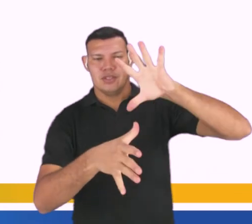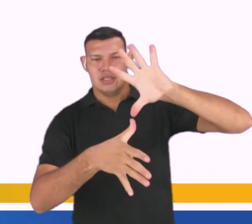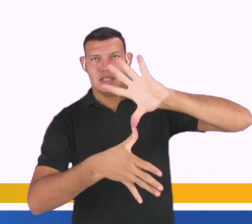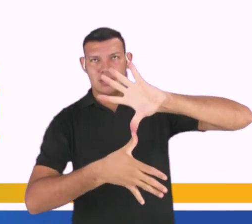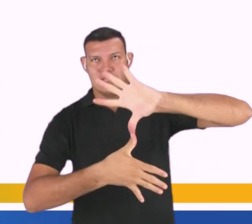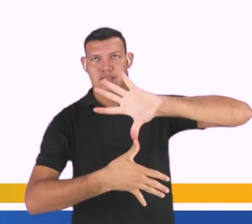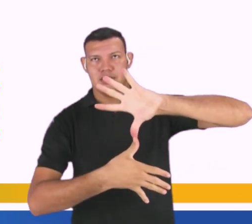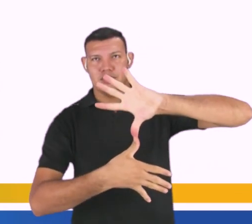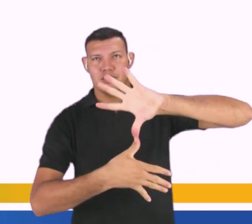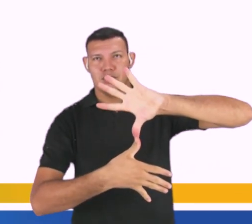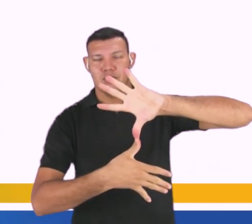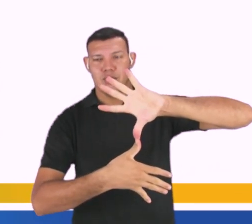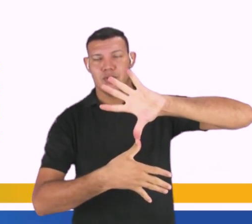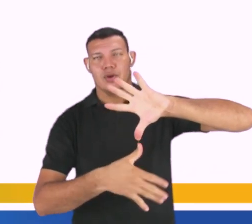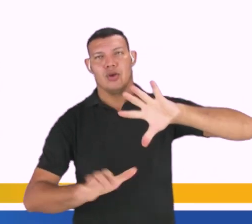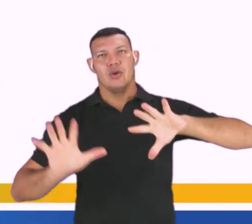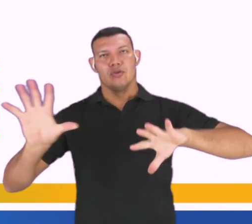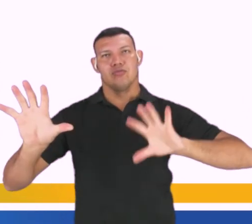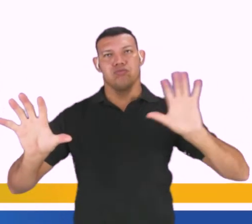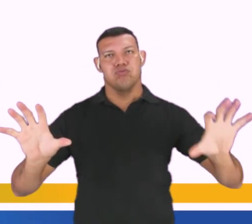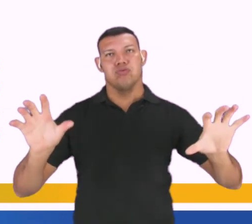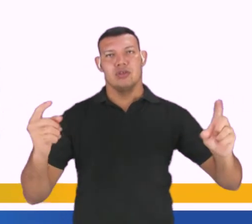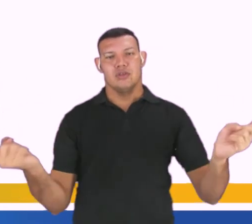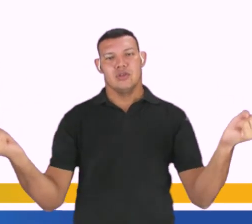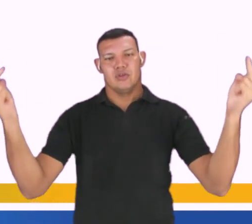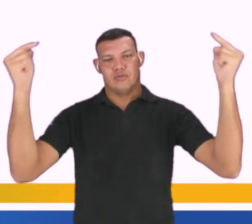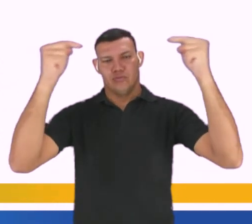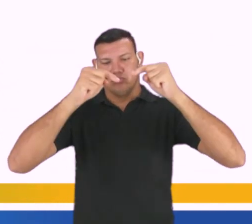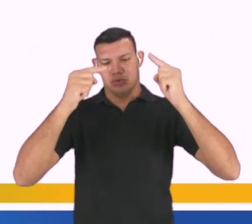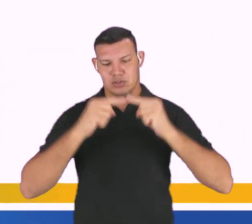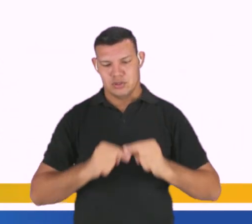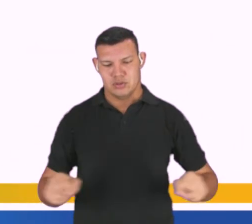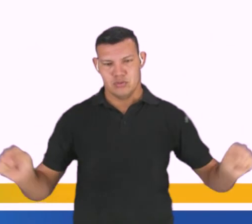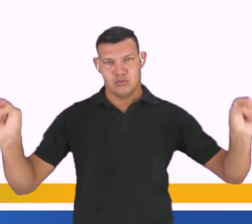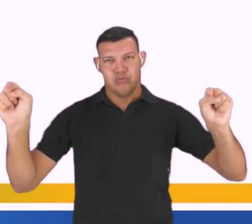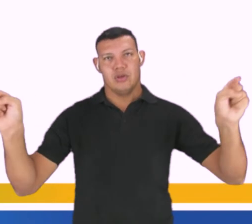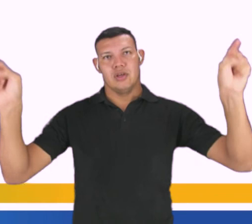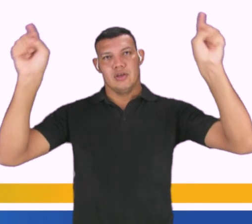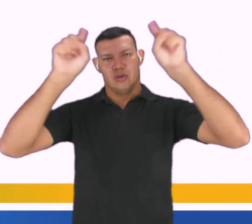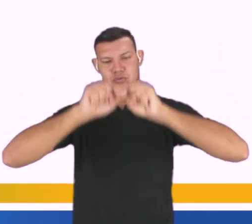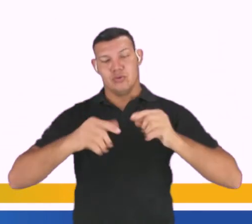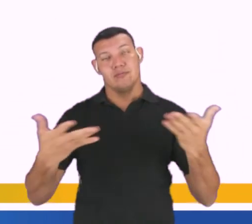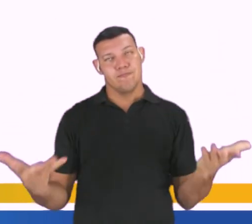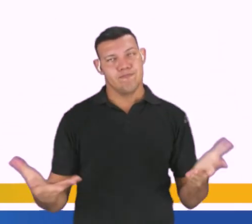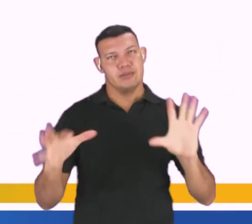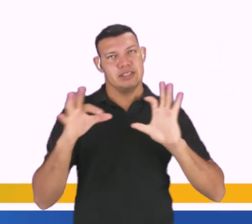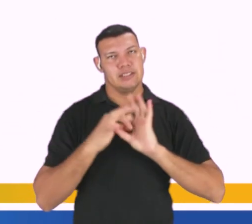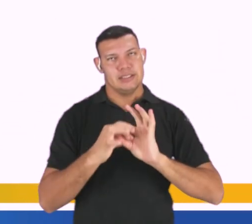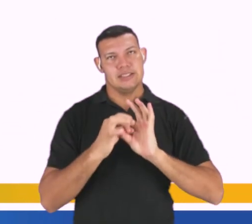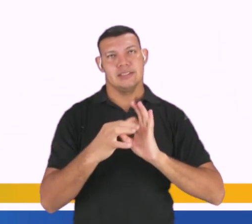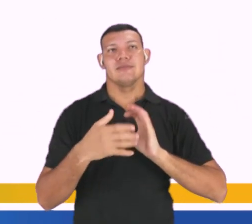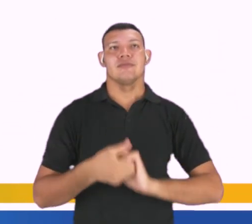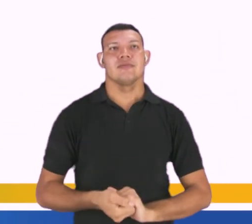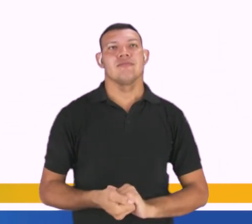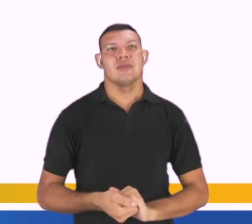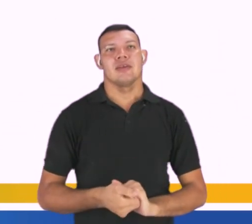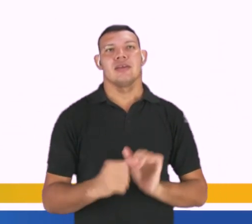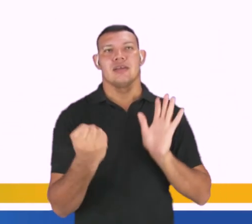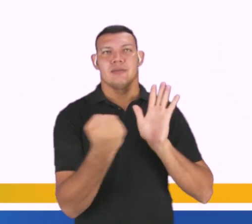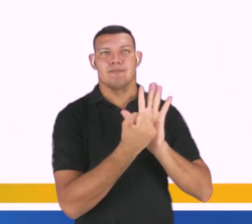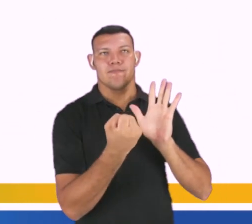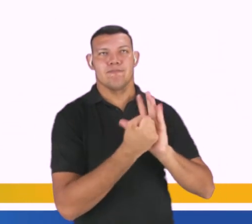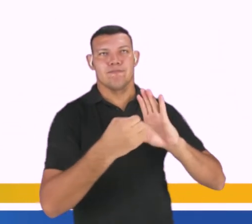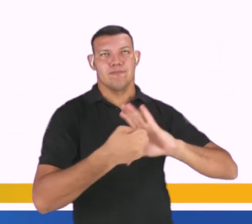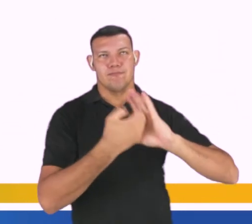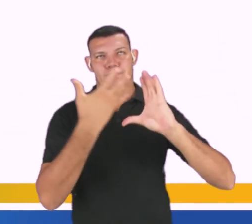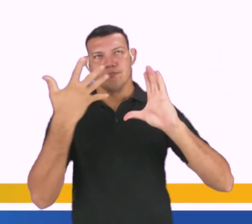de aranha que todos os pontos estão interligados, cada teia. Então é isso. Uma característica marcante do início do